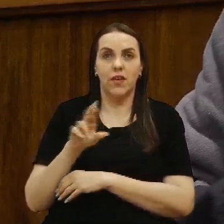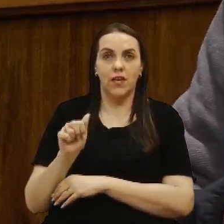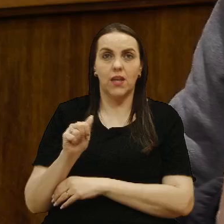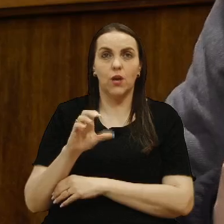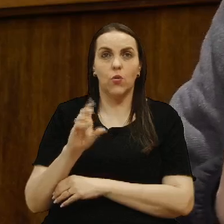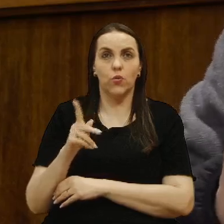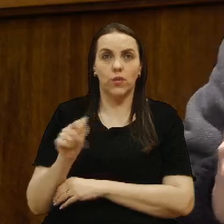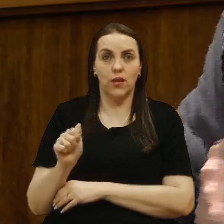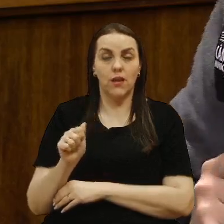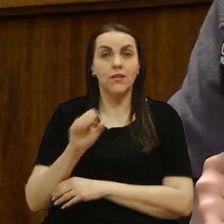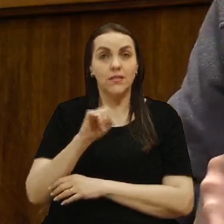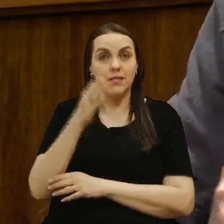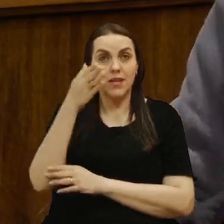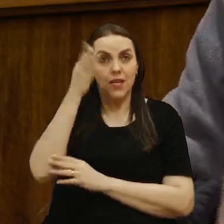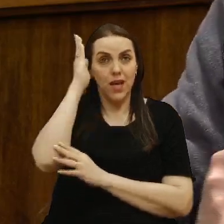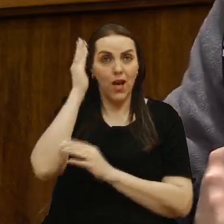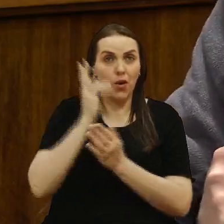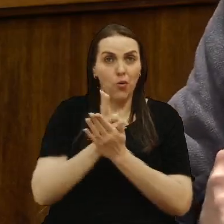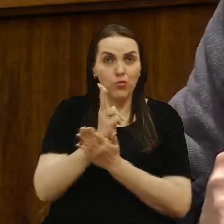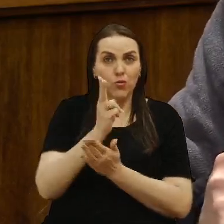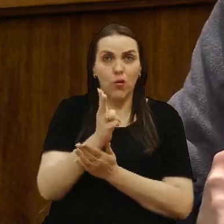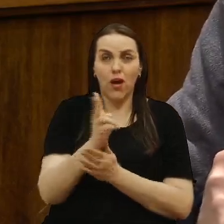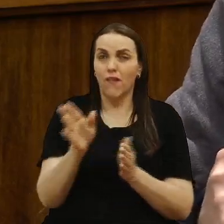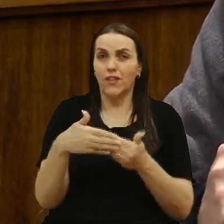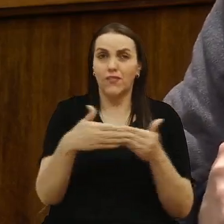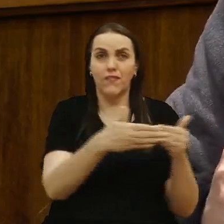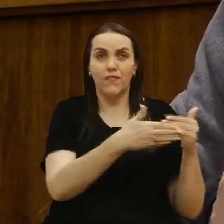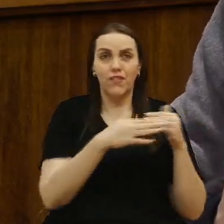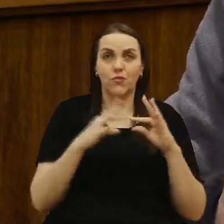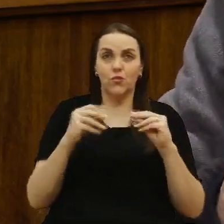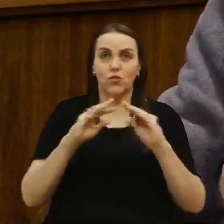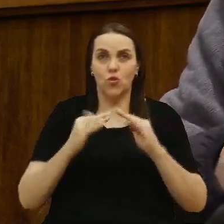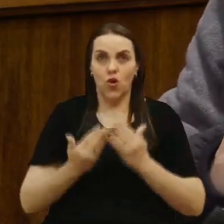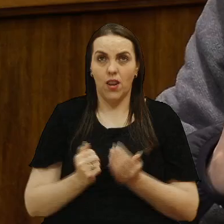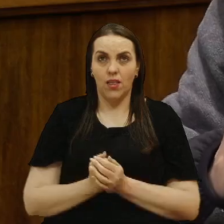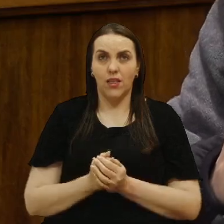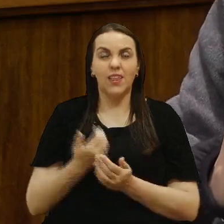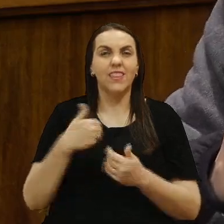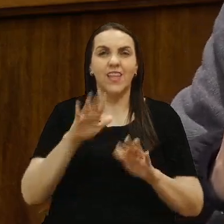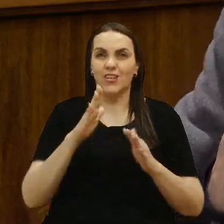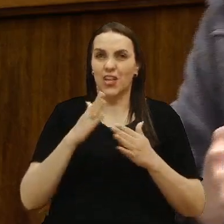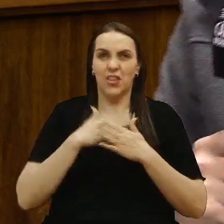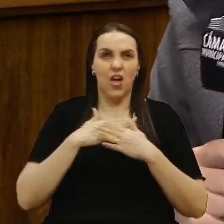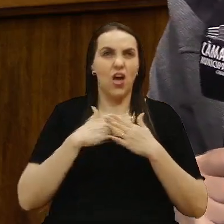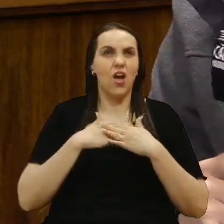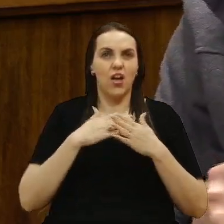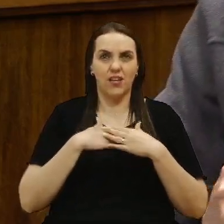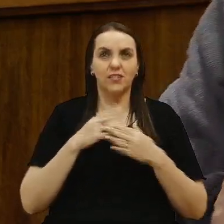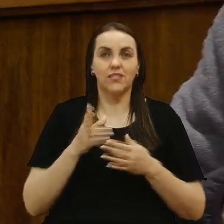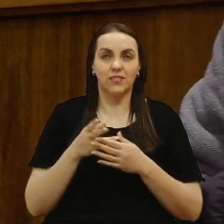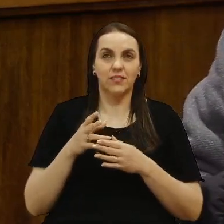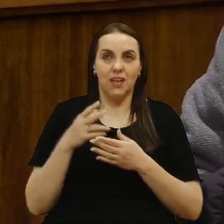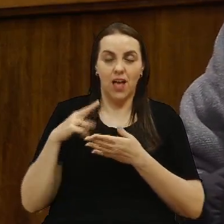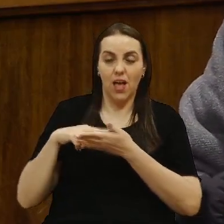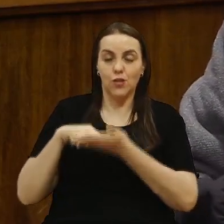se o Guerra continuar, vão fechar todas as escolas. Deixa que nós assumimos para fechar as escolas para